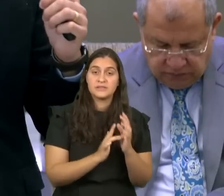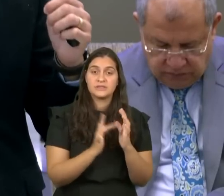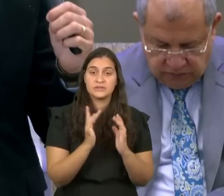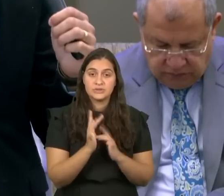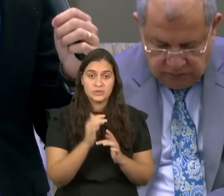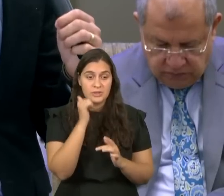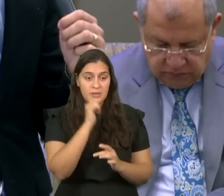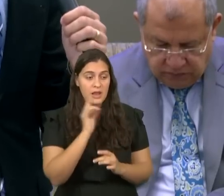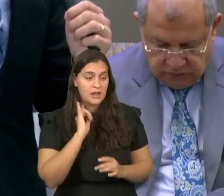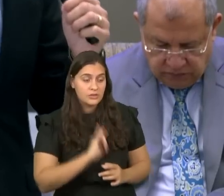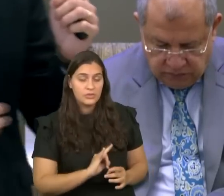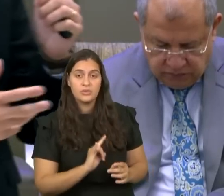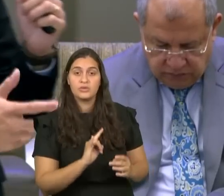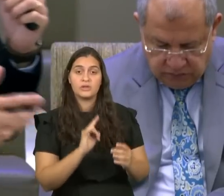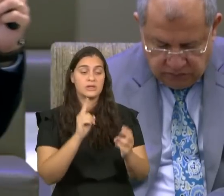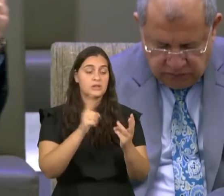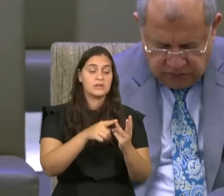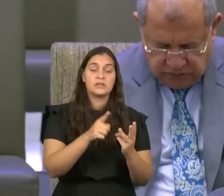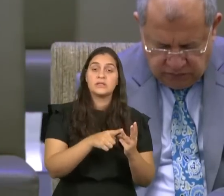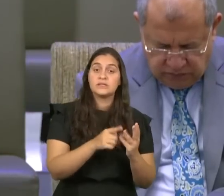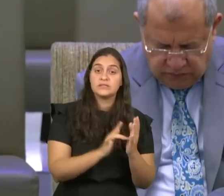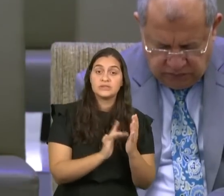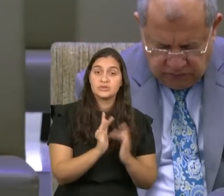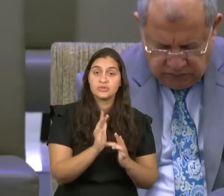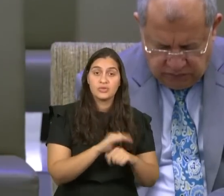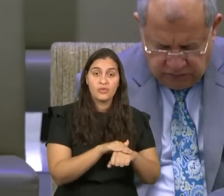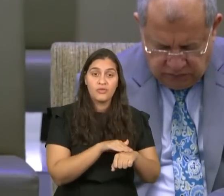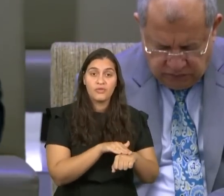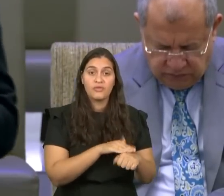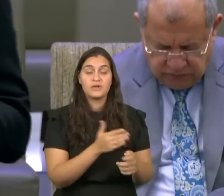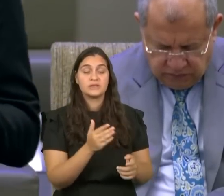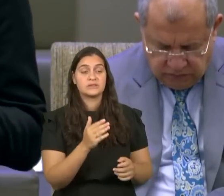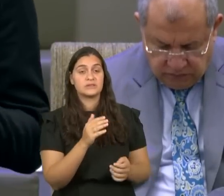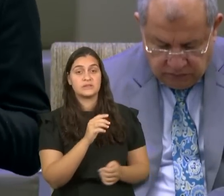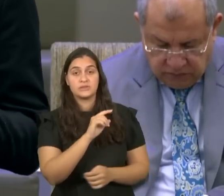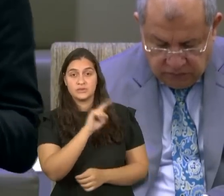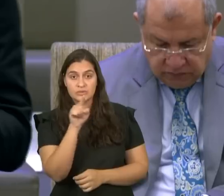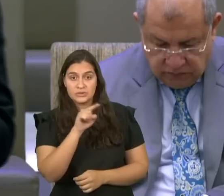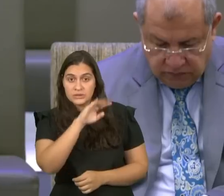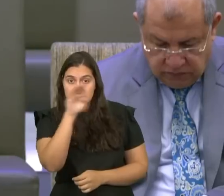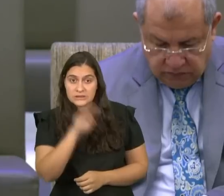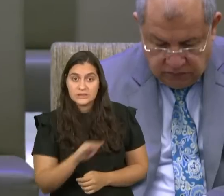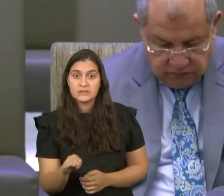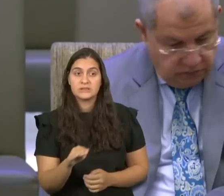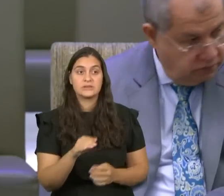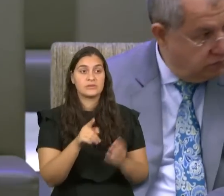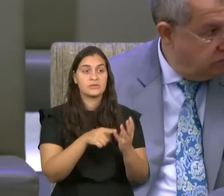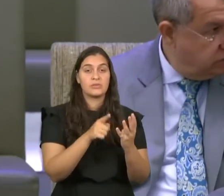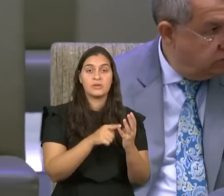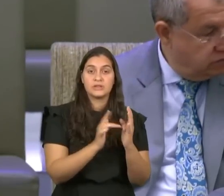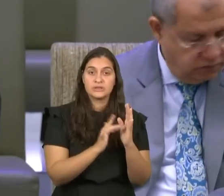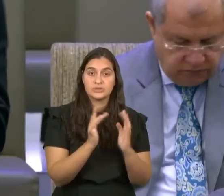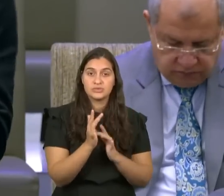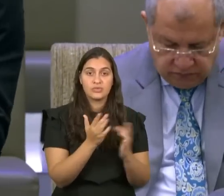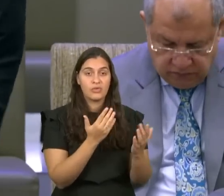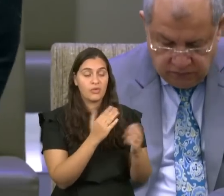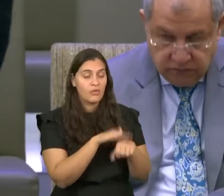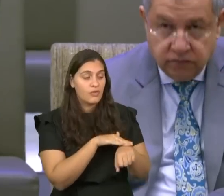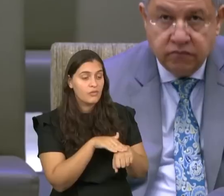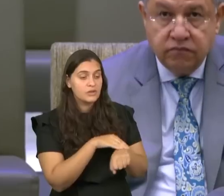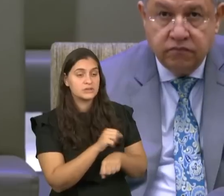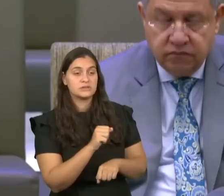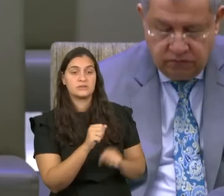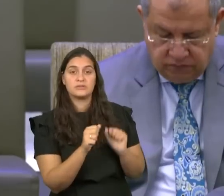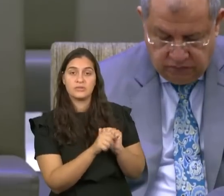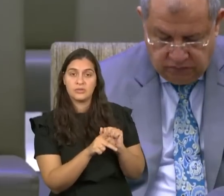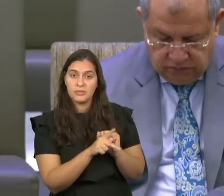a mulher adúltera o diálogo de Jesus com Zaqueu o diálogo de Jesus com Pedro e